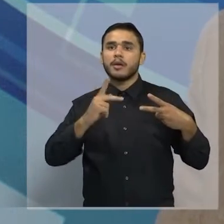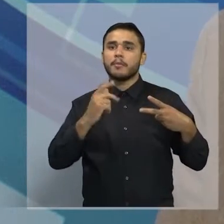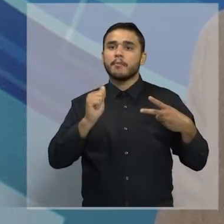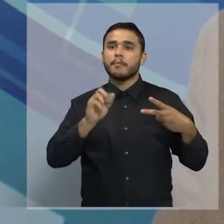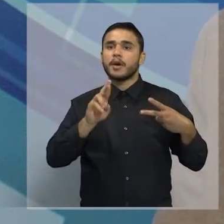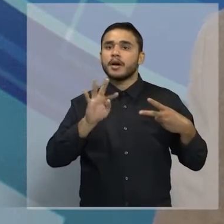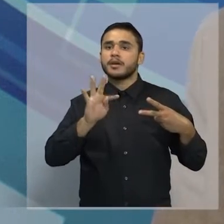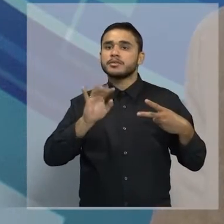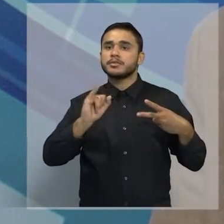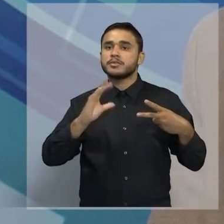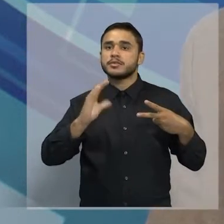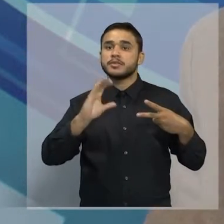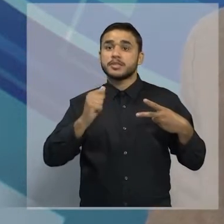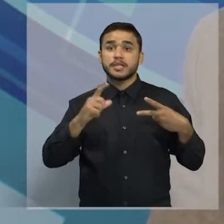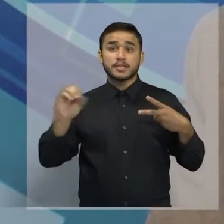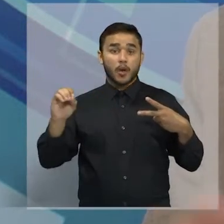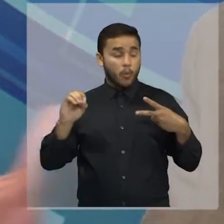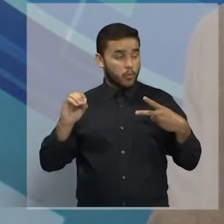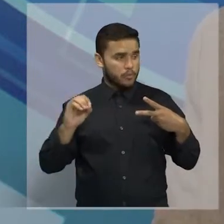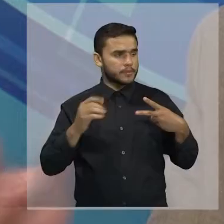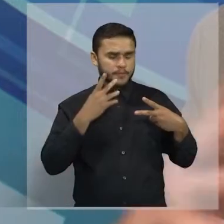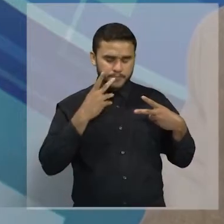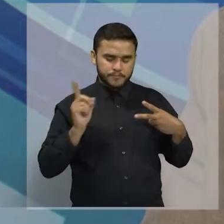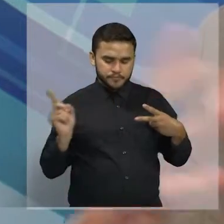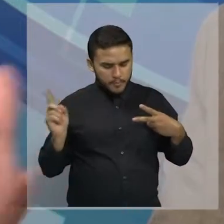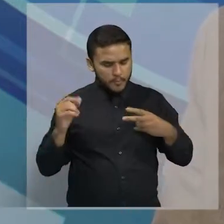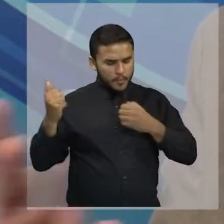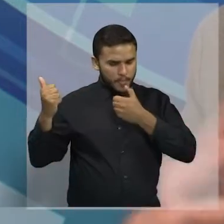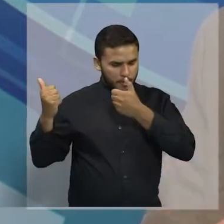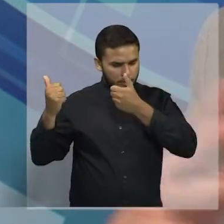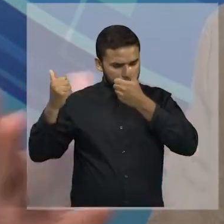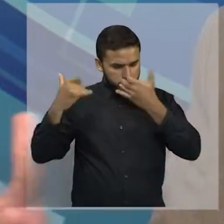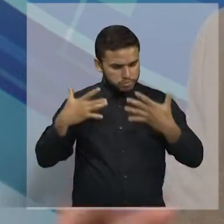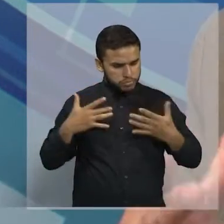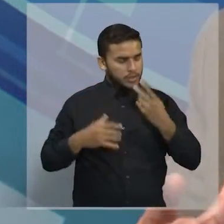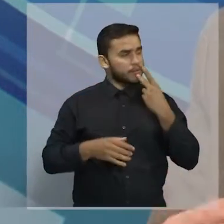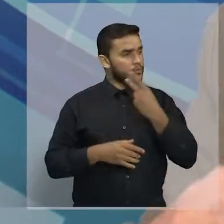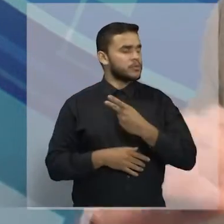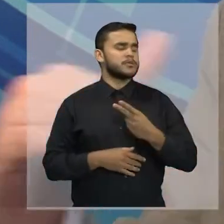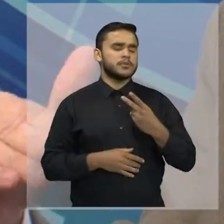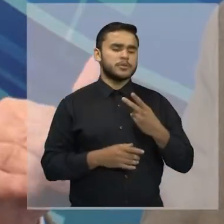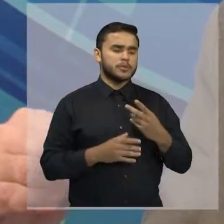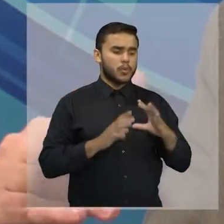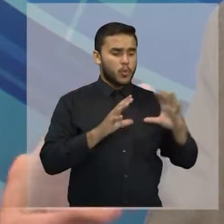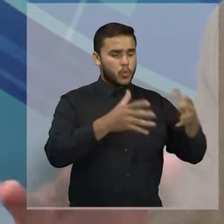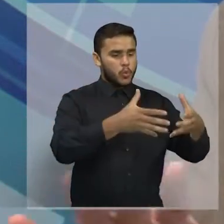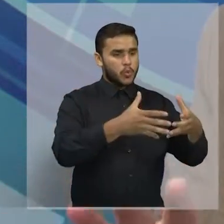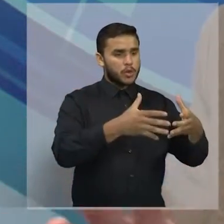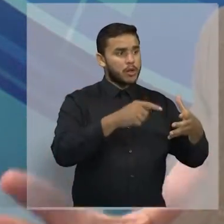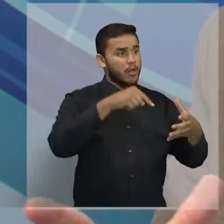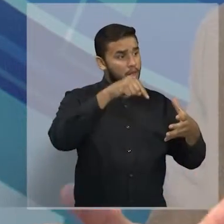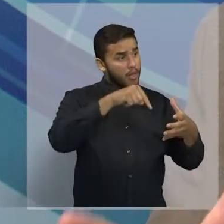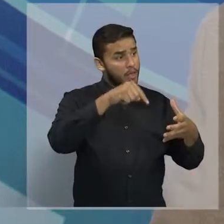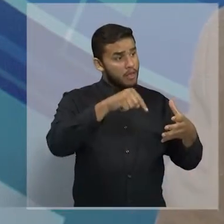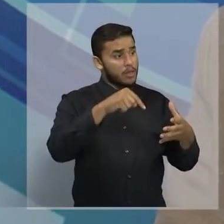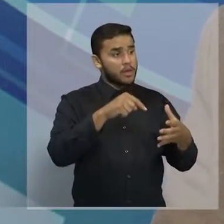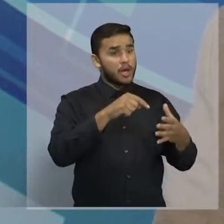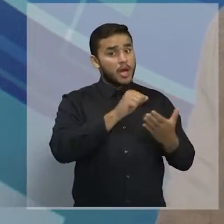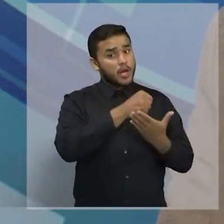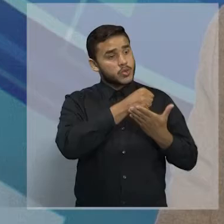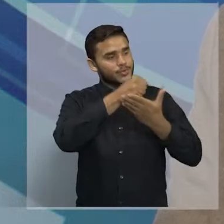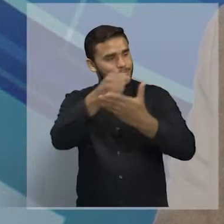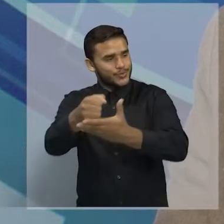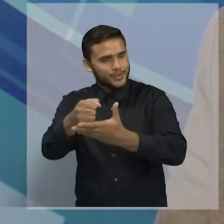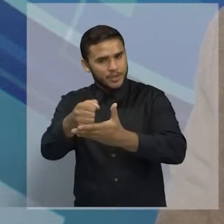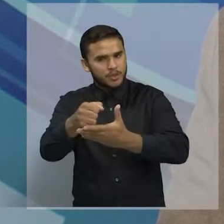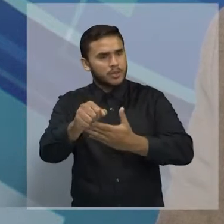né? Porque as gerações se ajudam nesse sentido, mediado pelo Estado. Então, é o